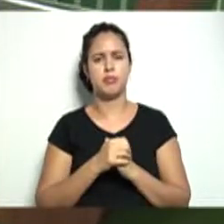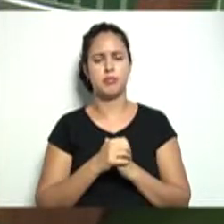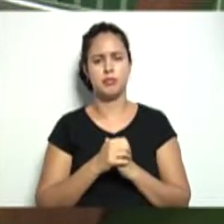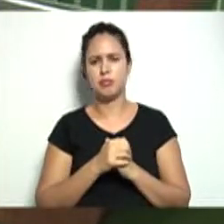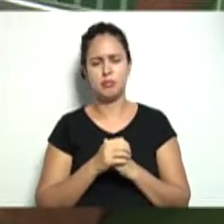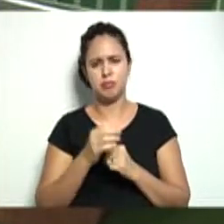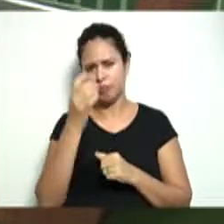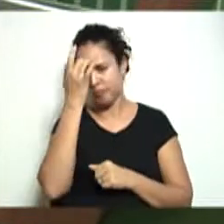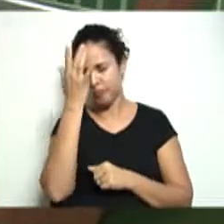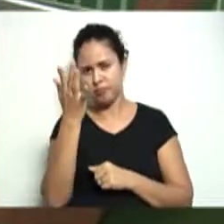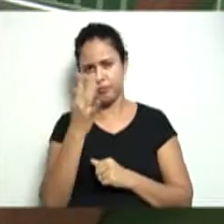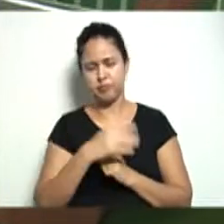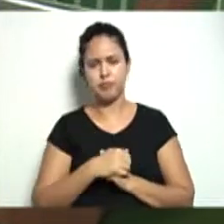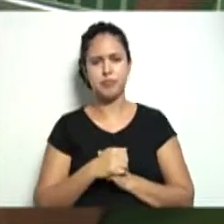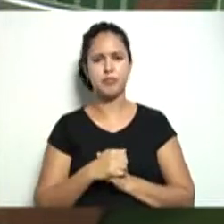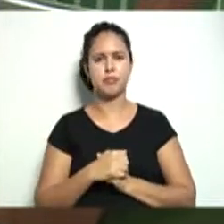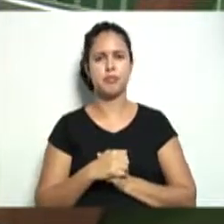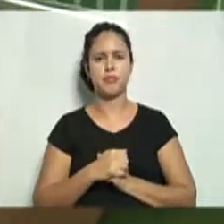bem tranquilo.